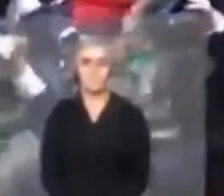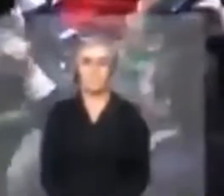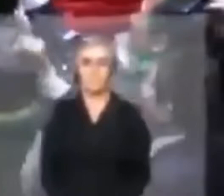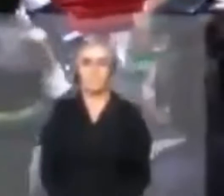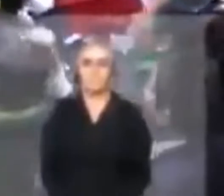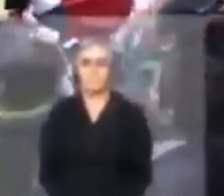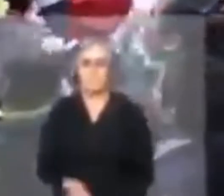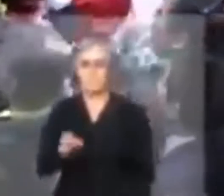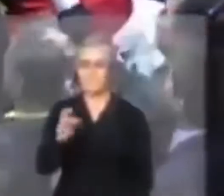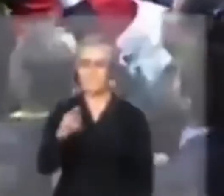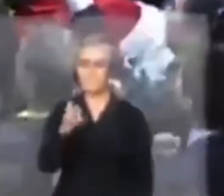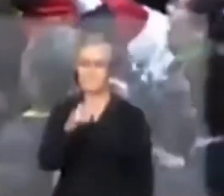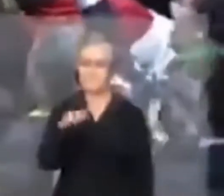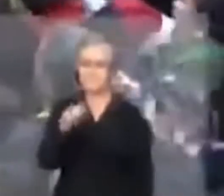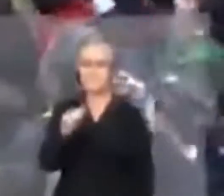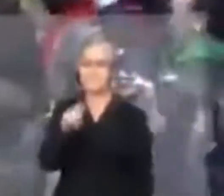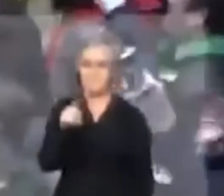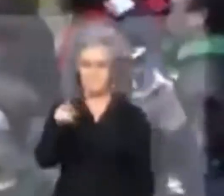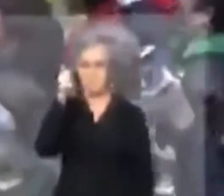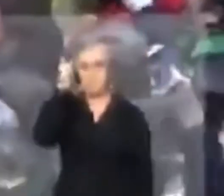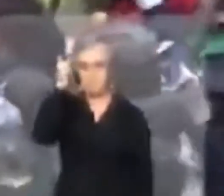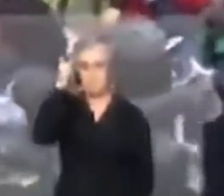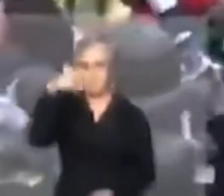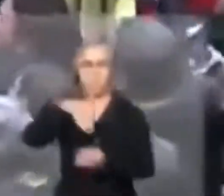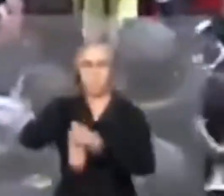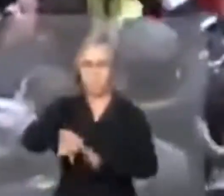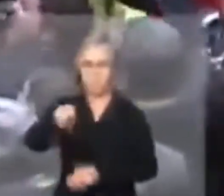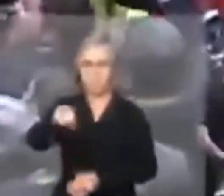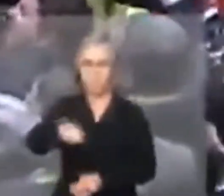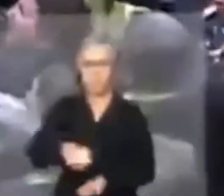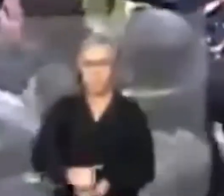Tiririca, PR de São Paulo, votou sim.